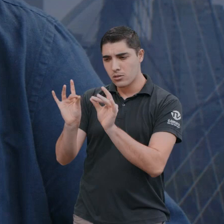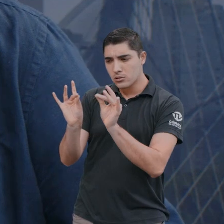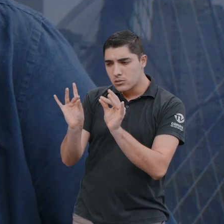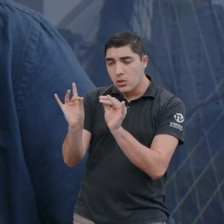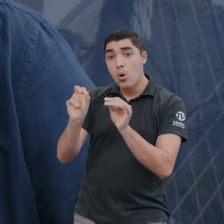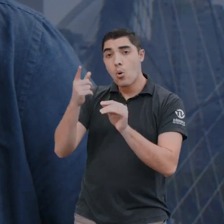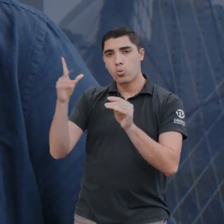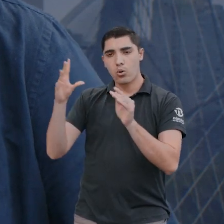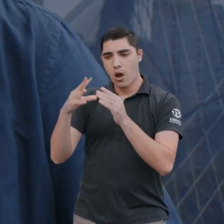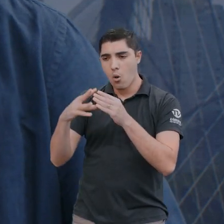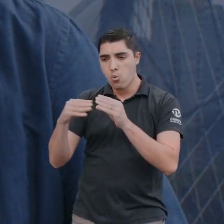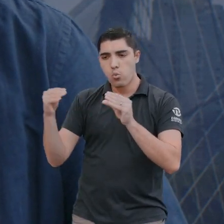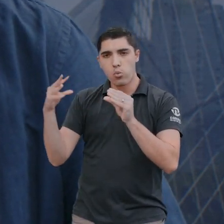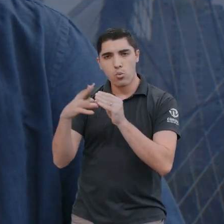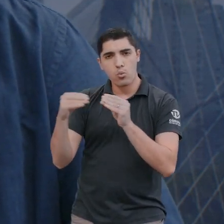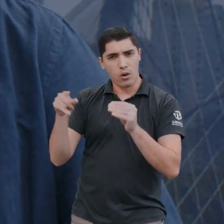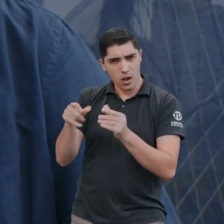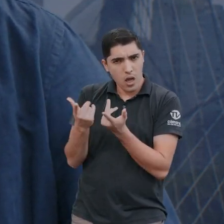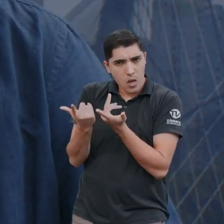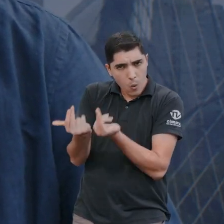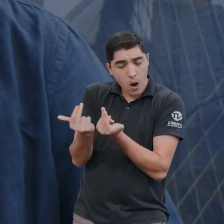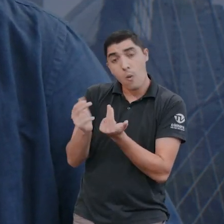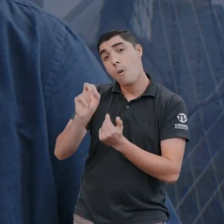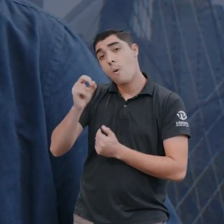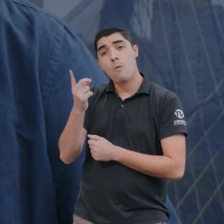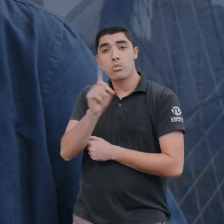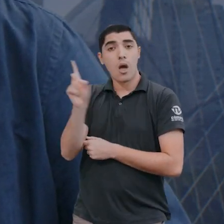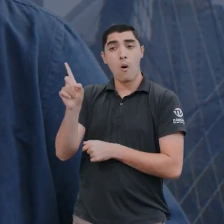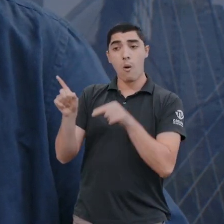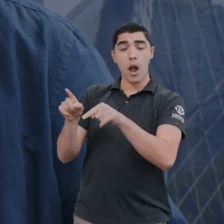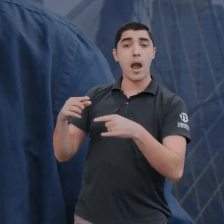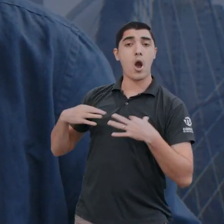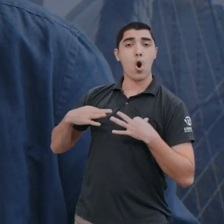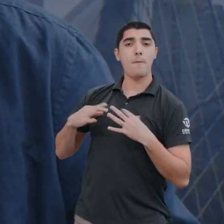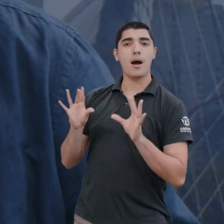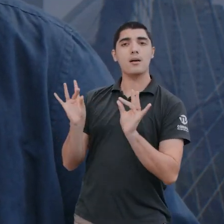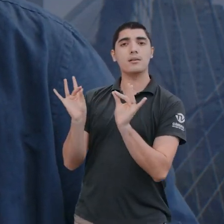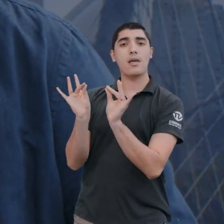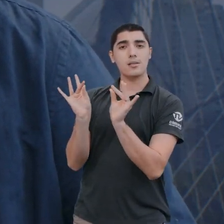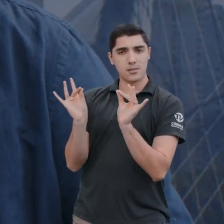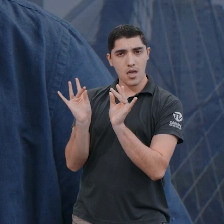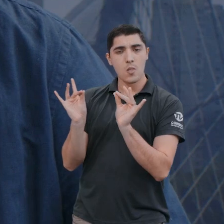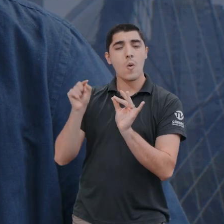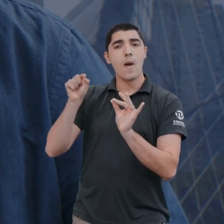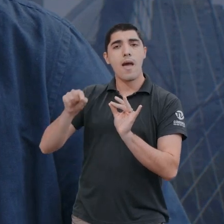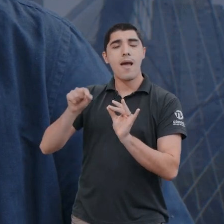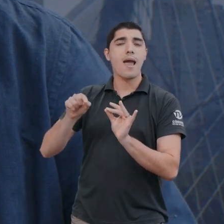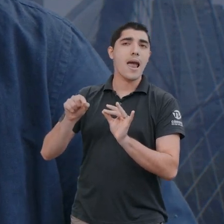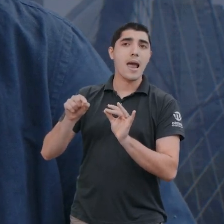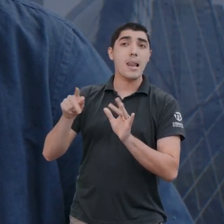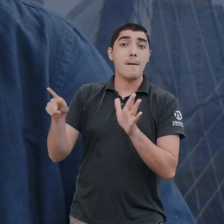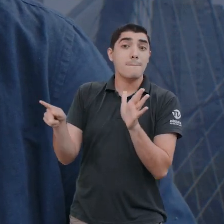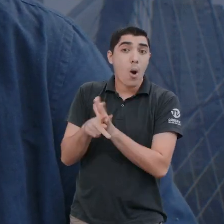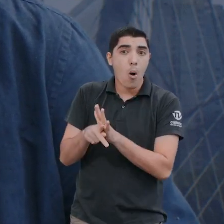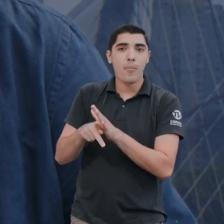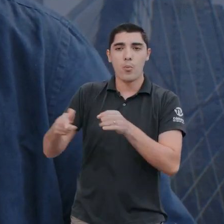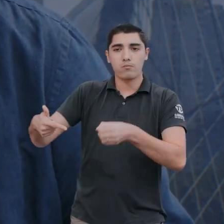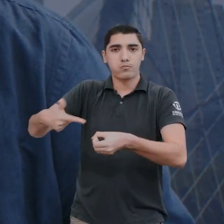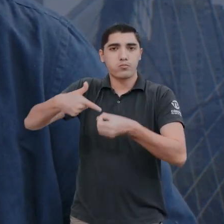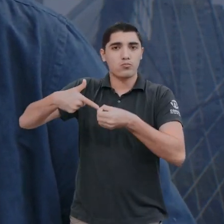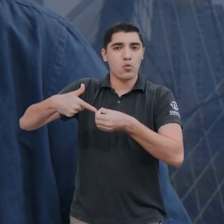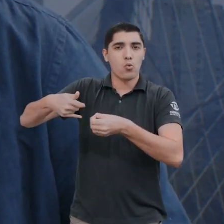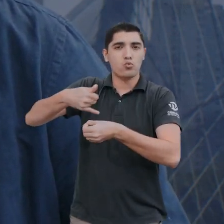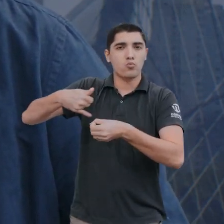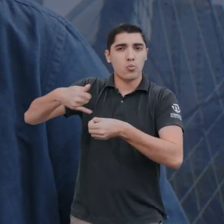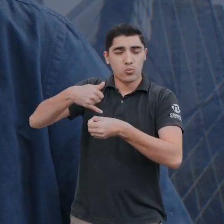o próprio algodão. Ela é ou não, ela é de um tecido que que é feito de